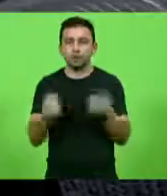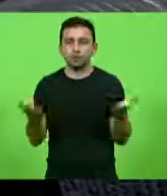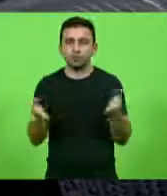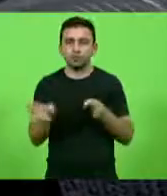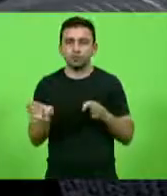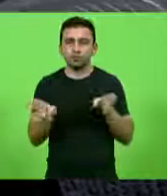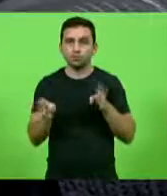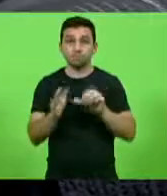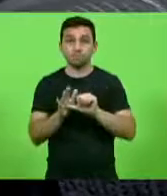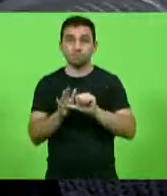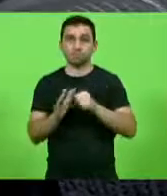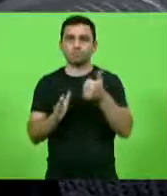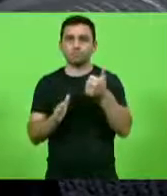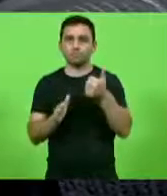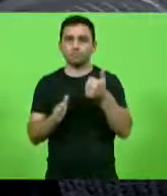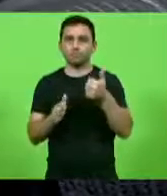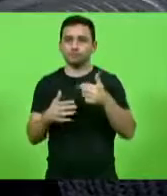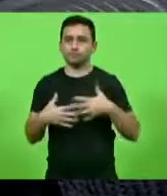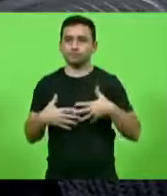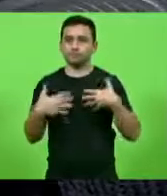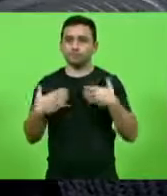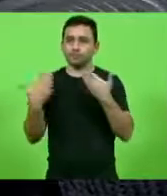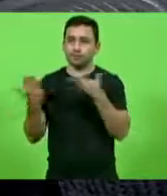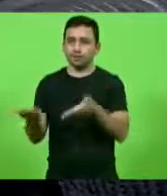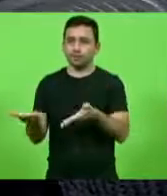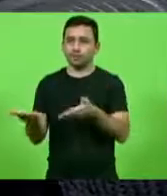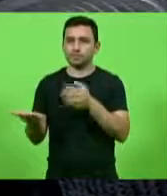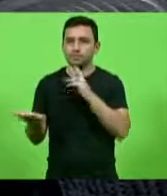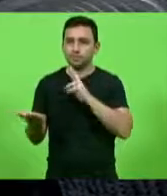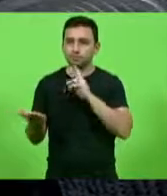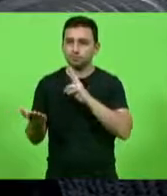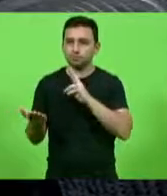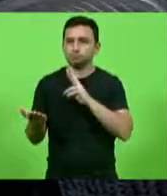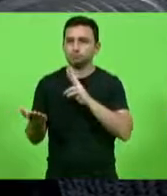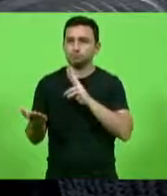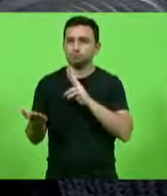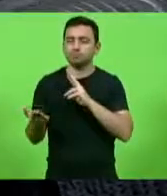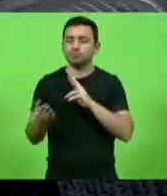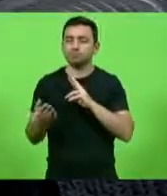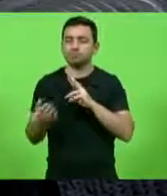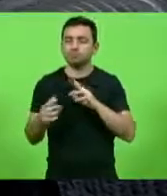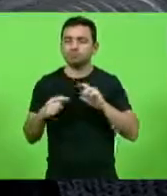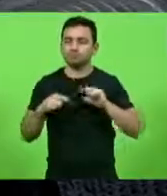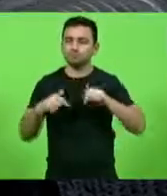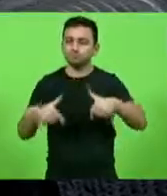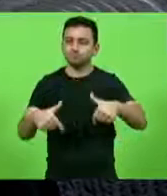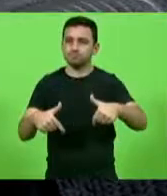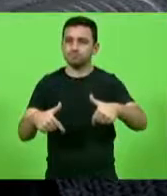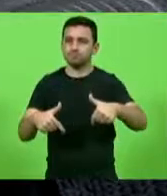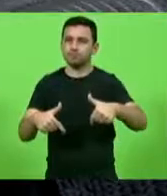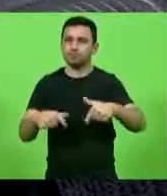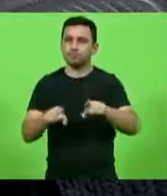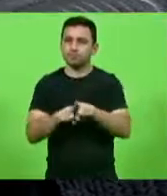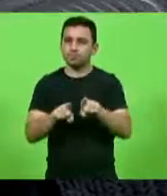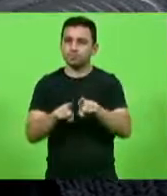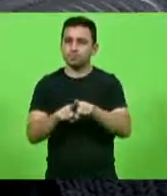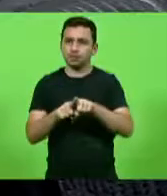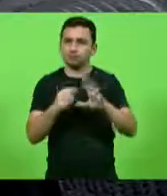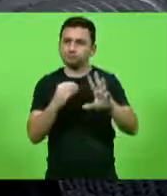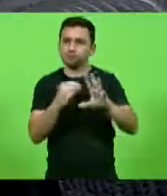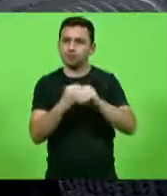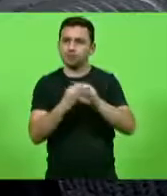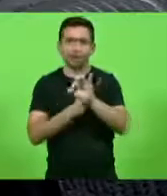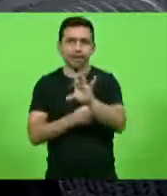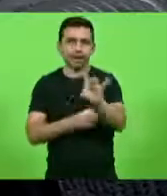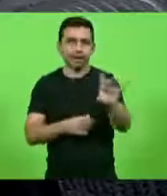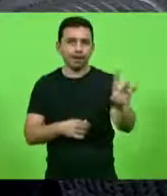lugar, enaltecer o meu colega Rodrigo Minotto pela iniciativa, que se soma, evidentemente, à luta de cada